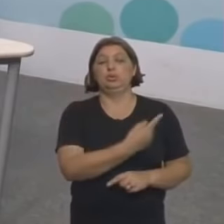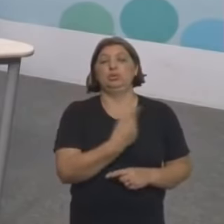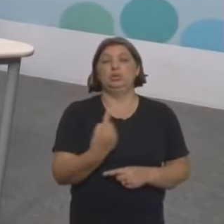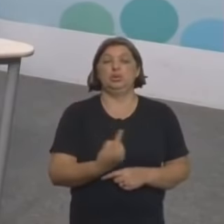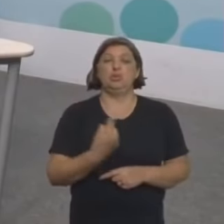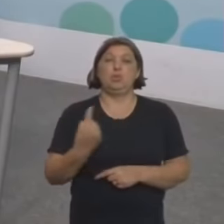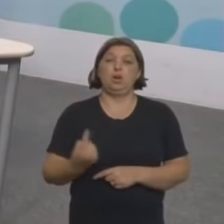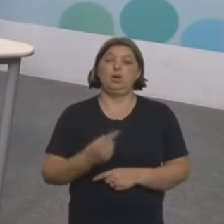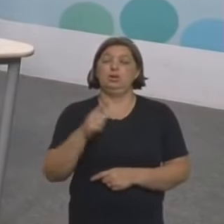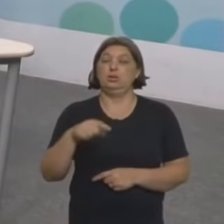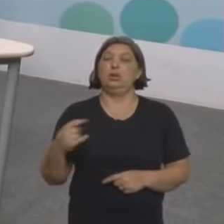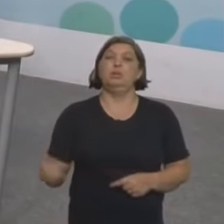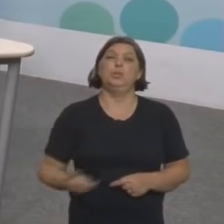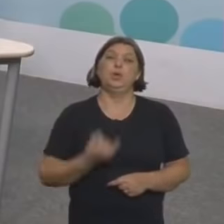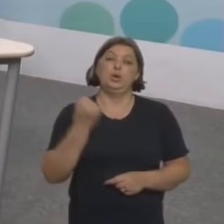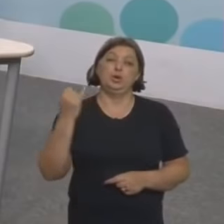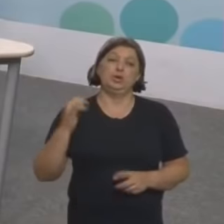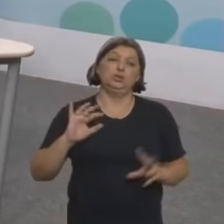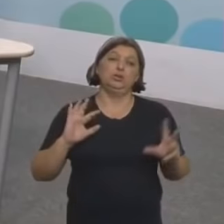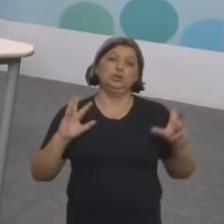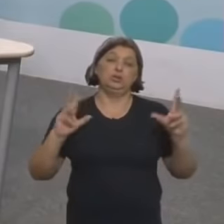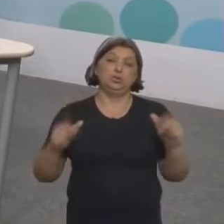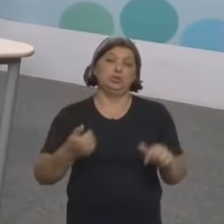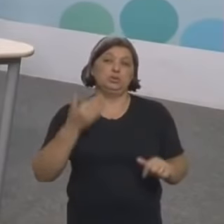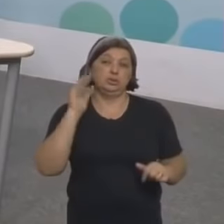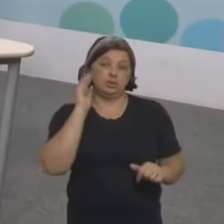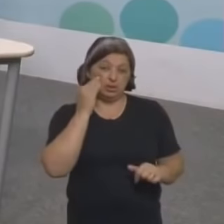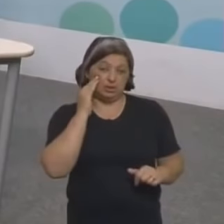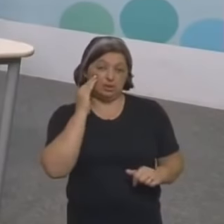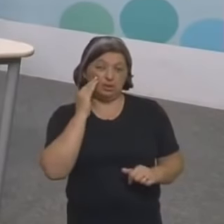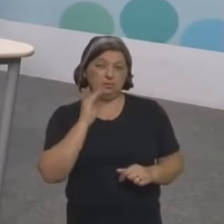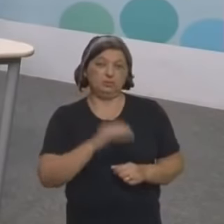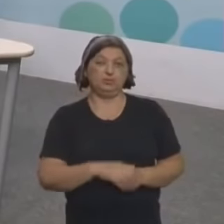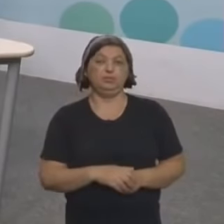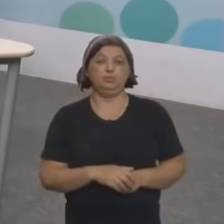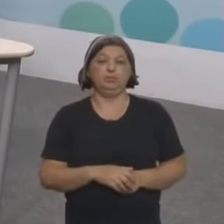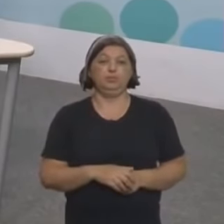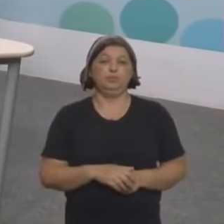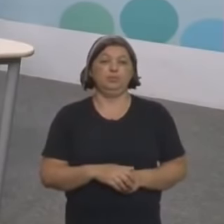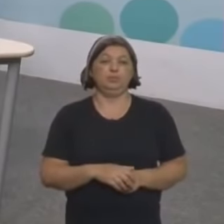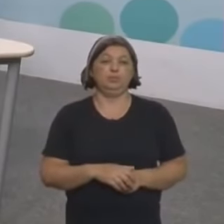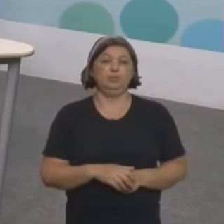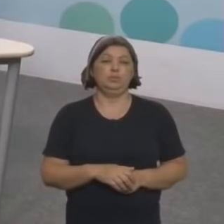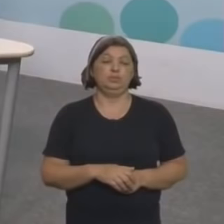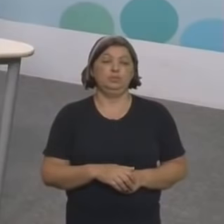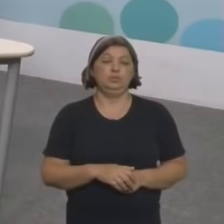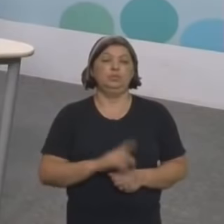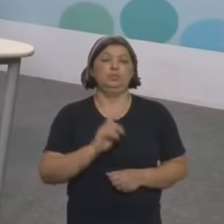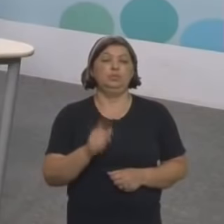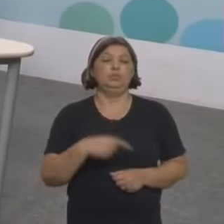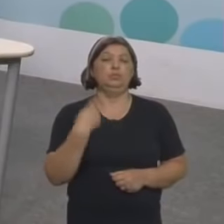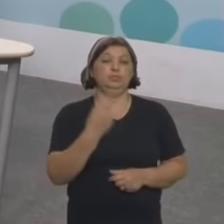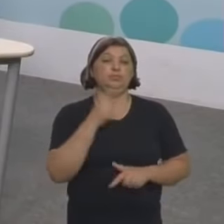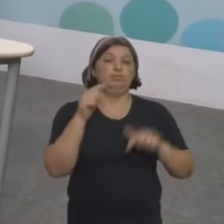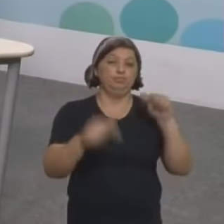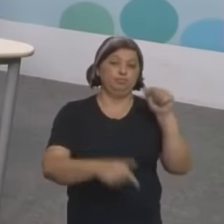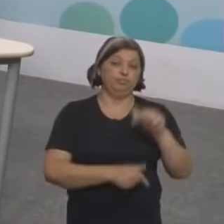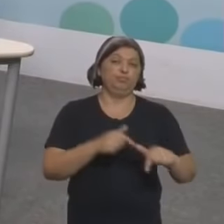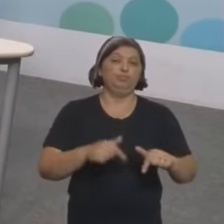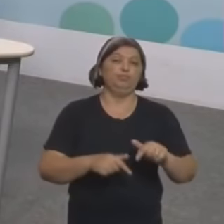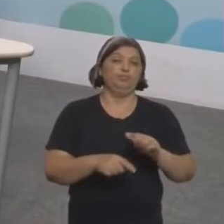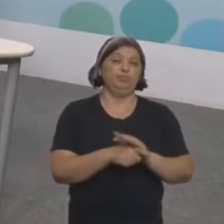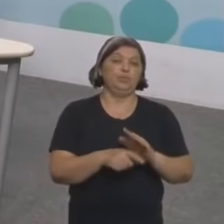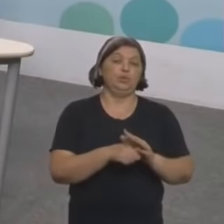e é importante que todos entendam isso, né? A gente trabalha com a diversidade e não com